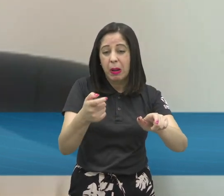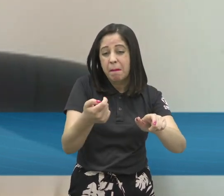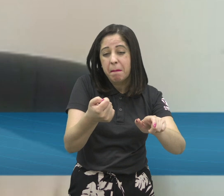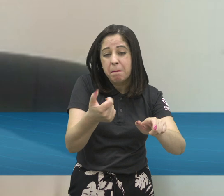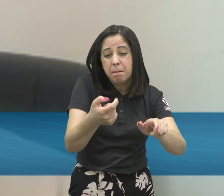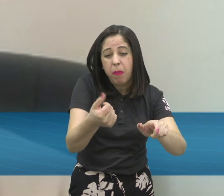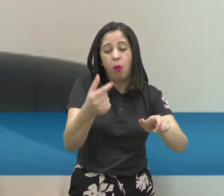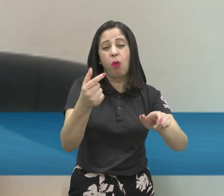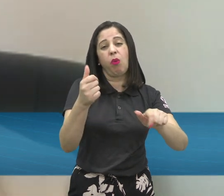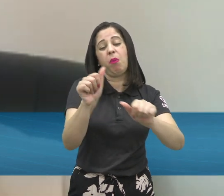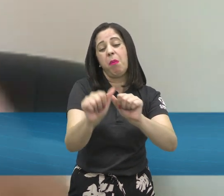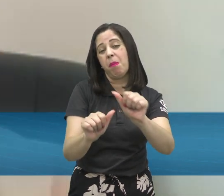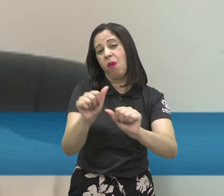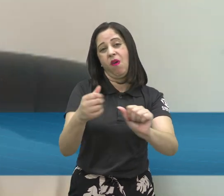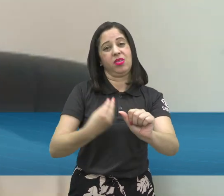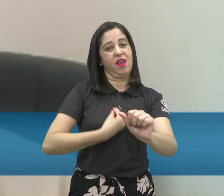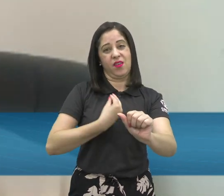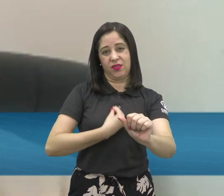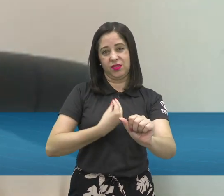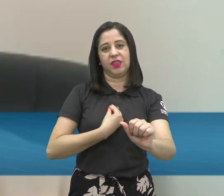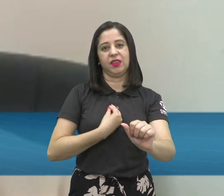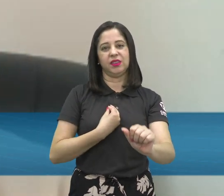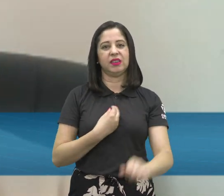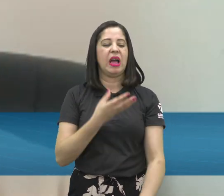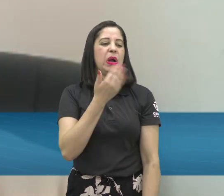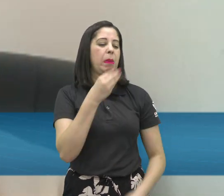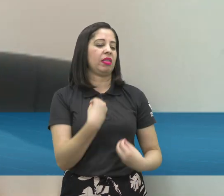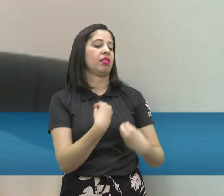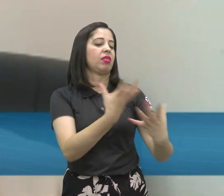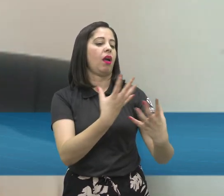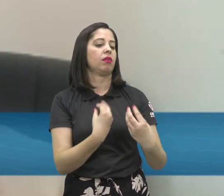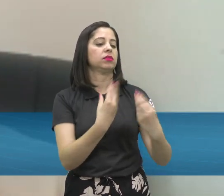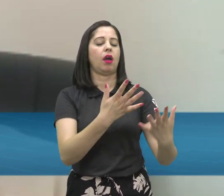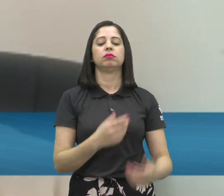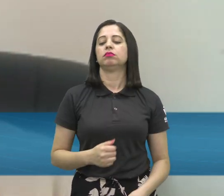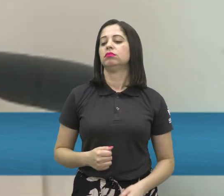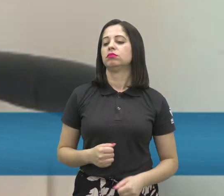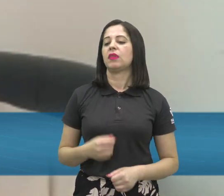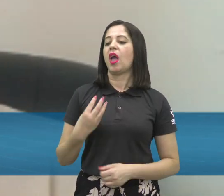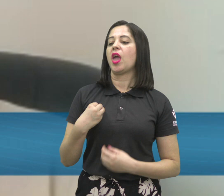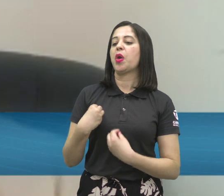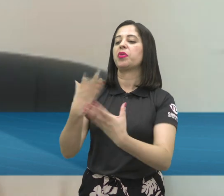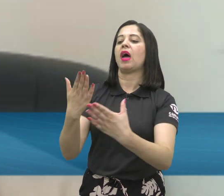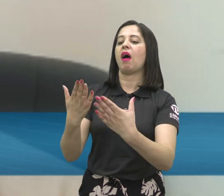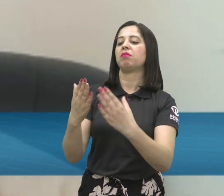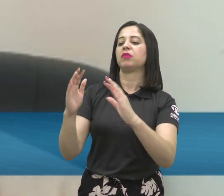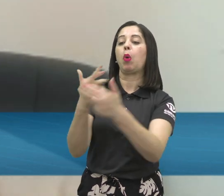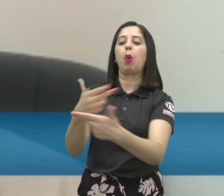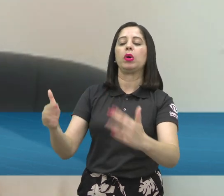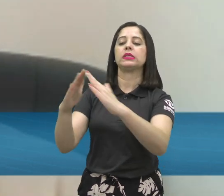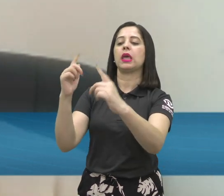várias dessas. Então, eu vou ter que entregar um alimento para uma pessoa, eu vou ter que fazer uma doação para uma igreja. Isso é pequeno, isso só